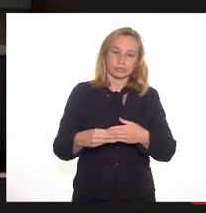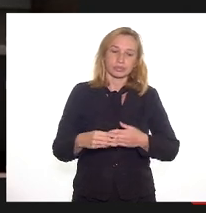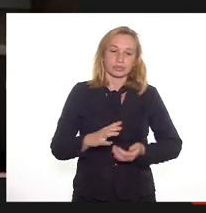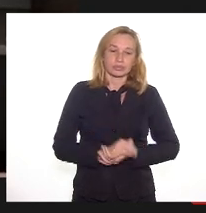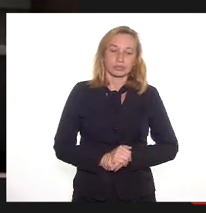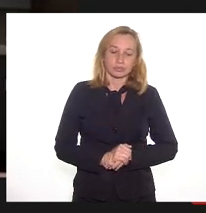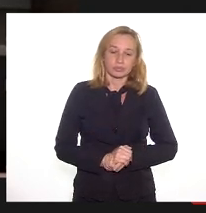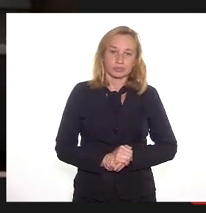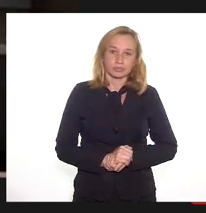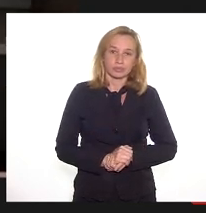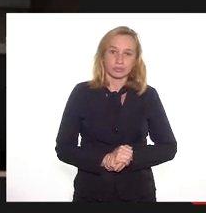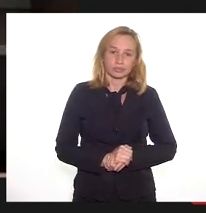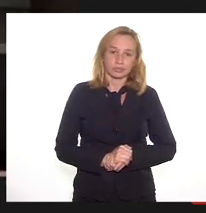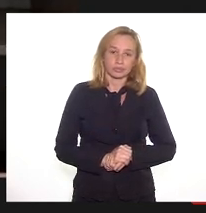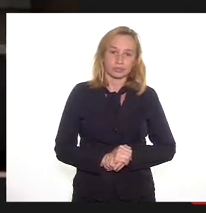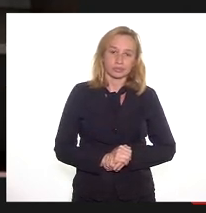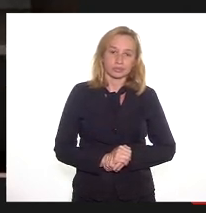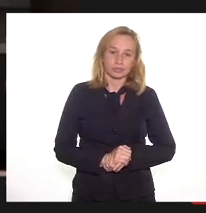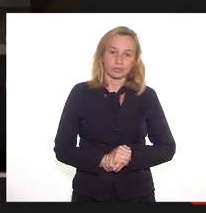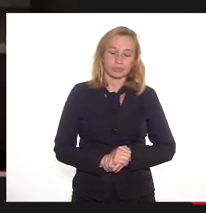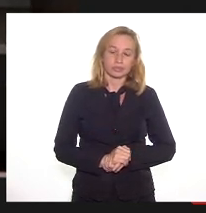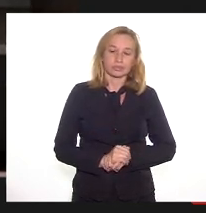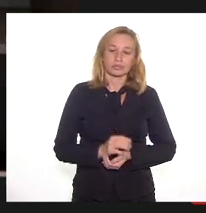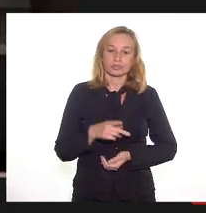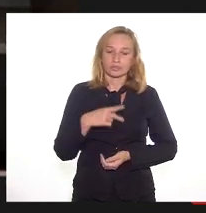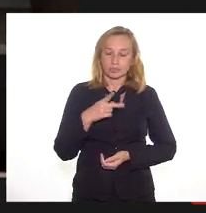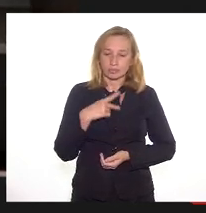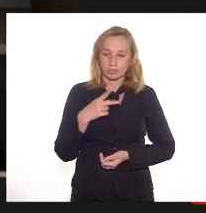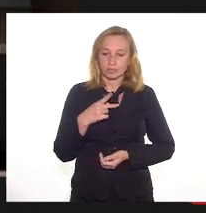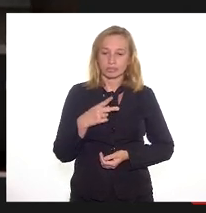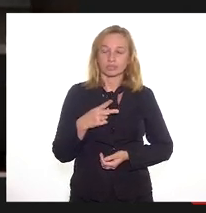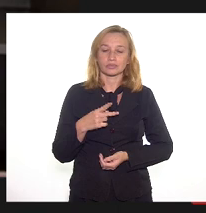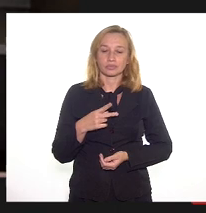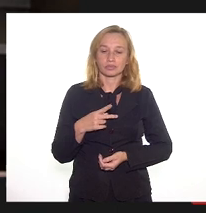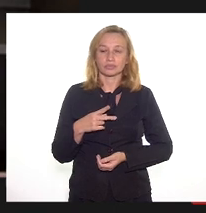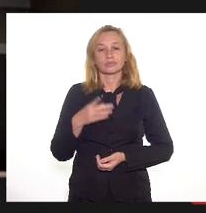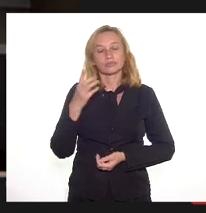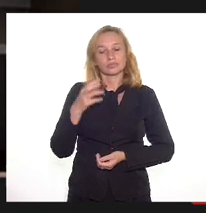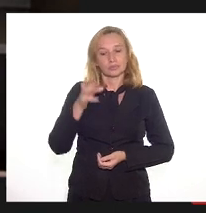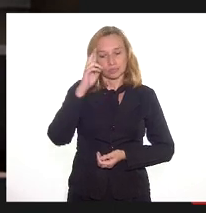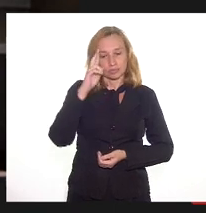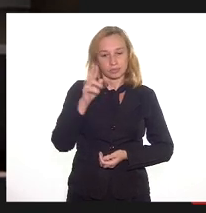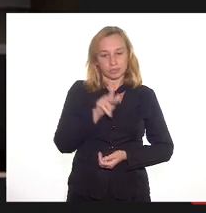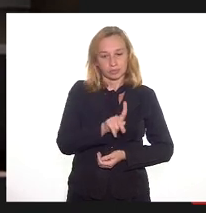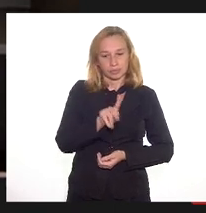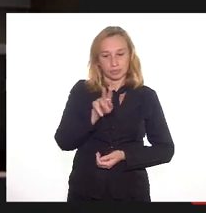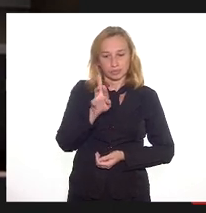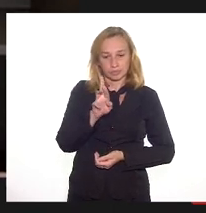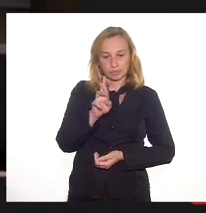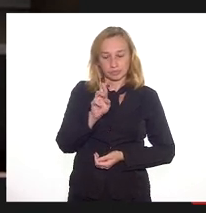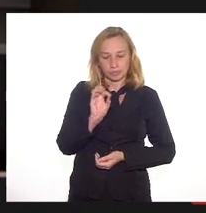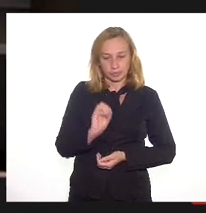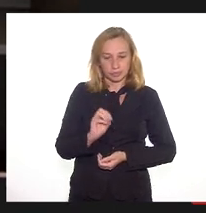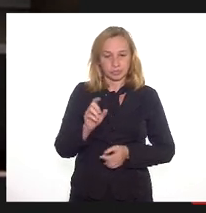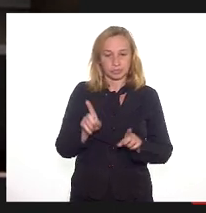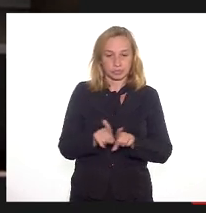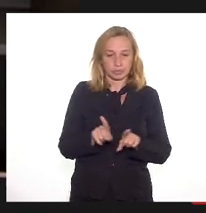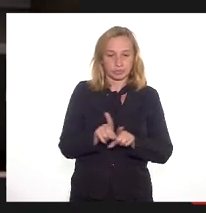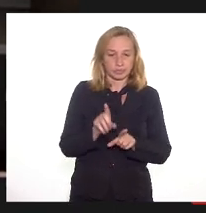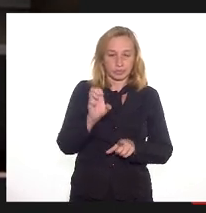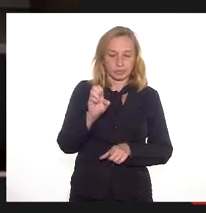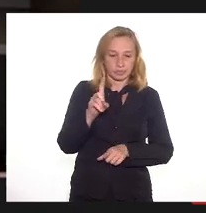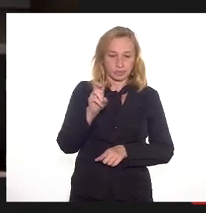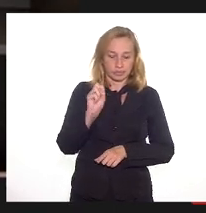apesar das boas explanações, tanto do senhor Pedro quanto do senhor Edival, né, que eu já peço